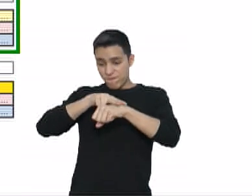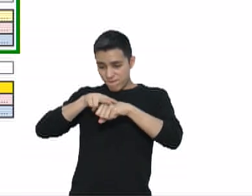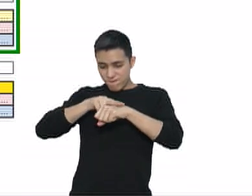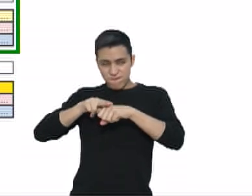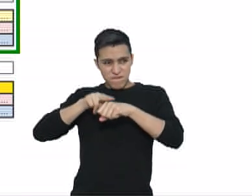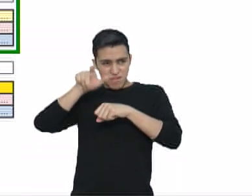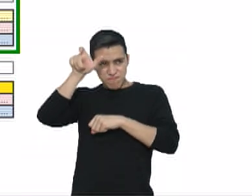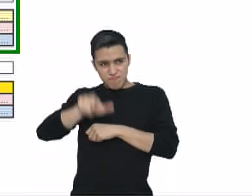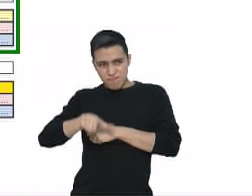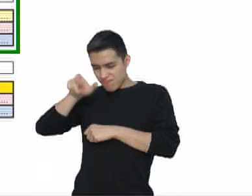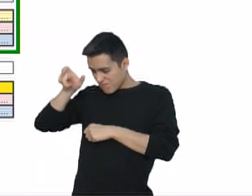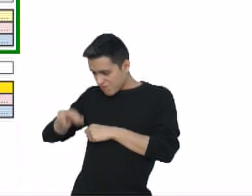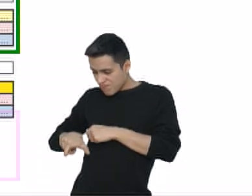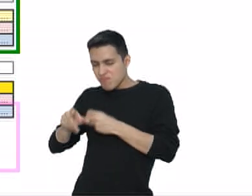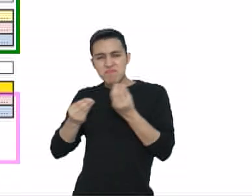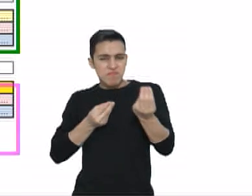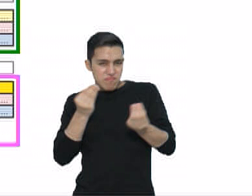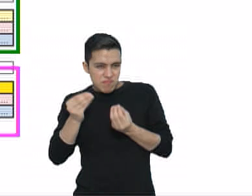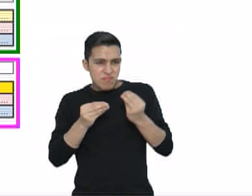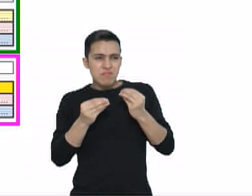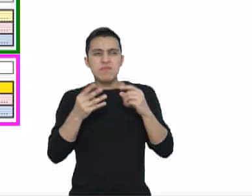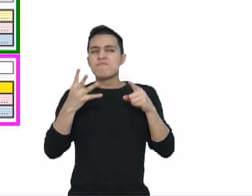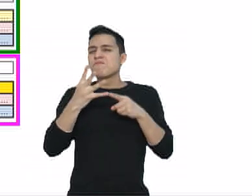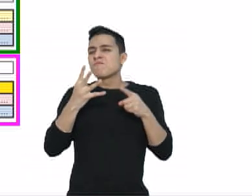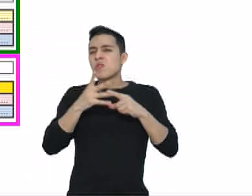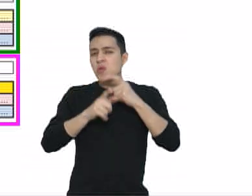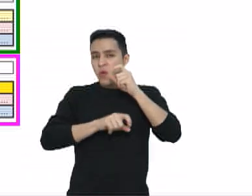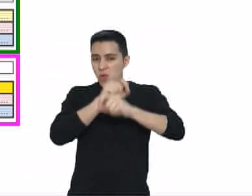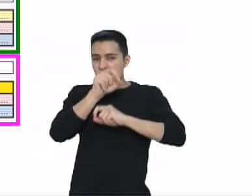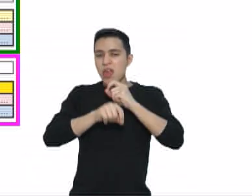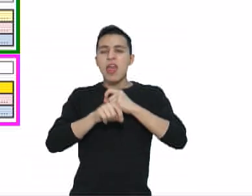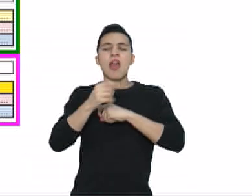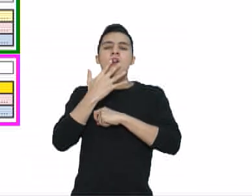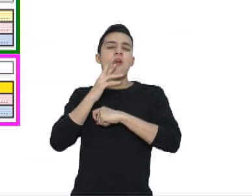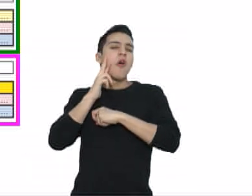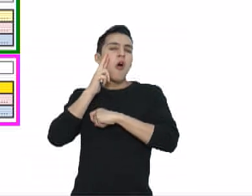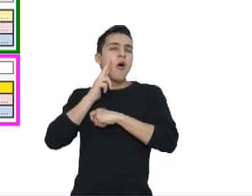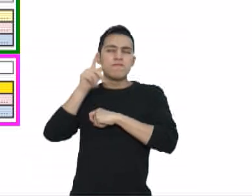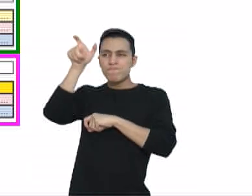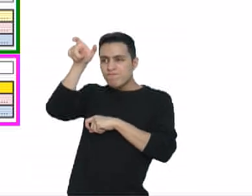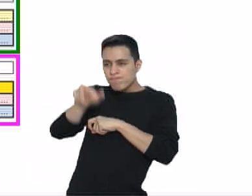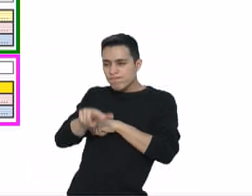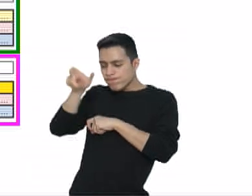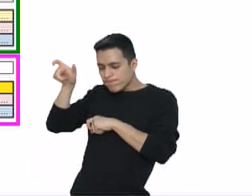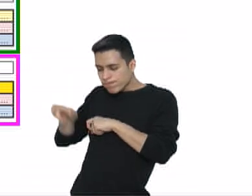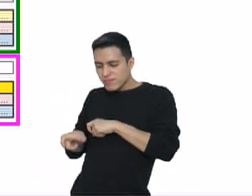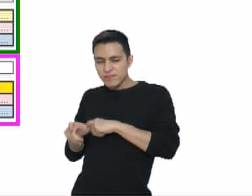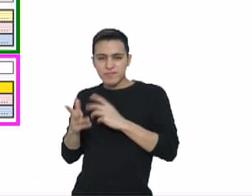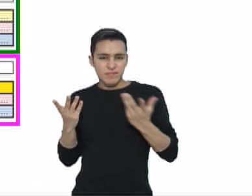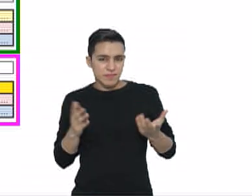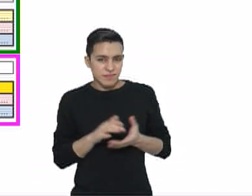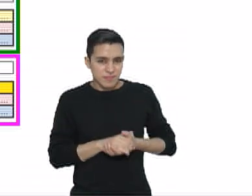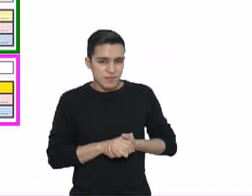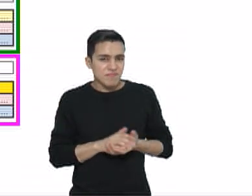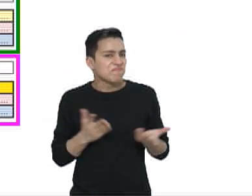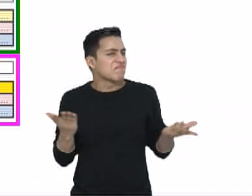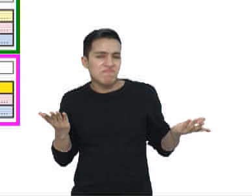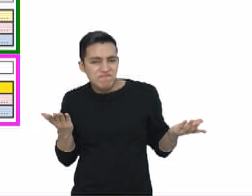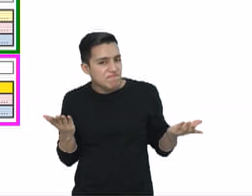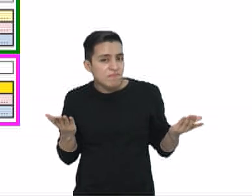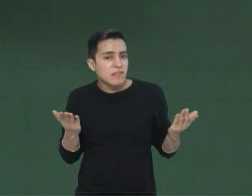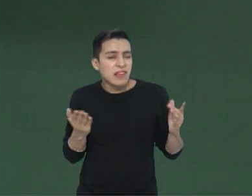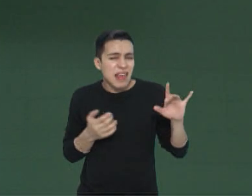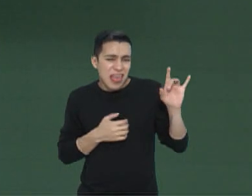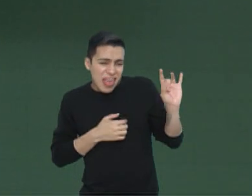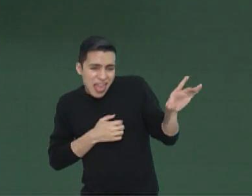duas notações. Quarto compasso, marcado de rosa nas duas notações. Então,